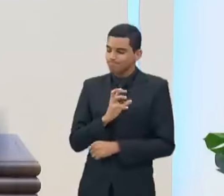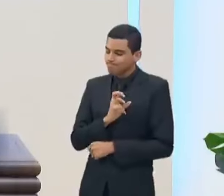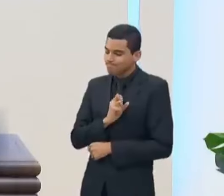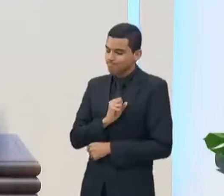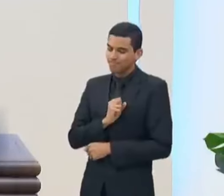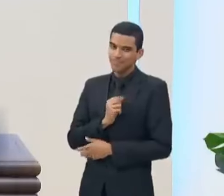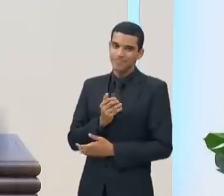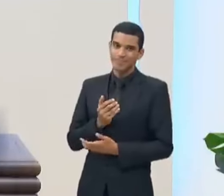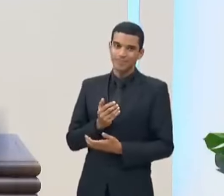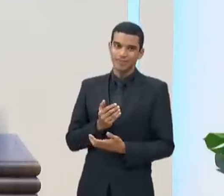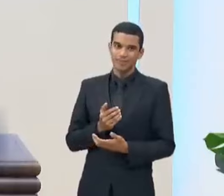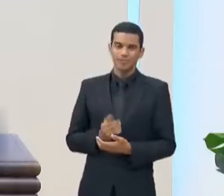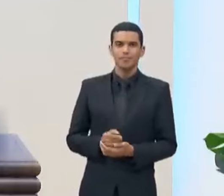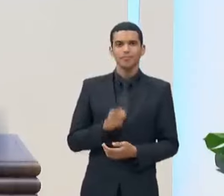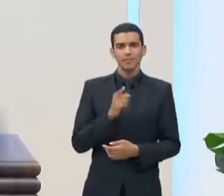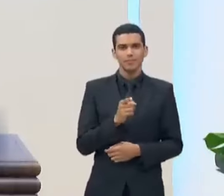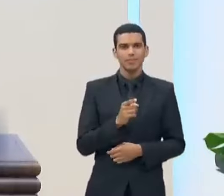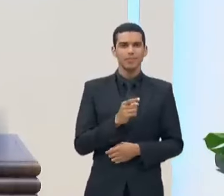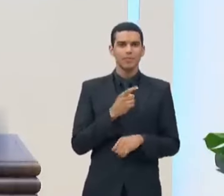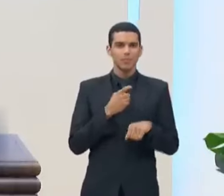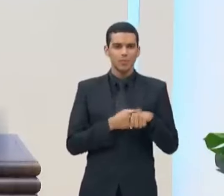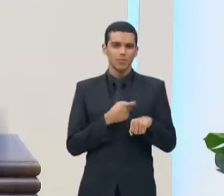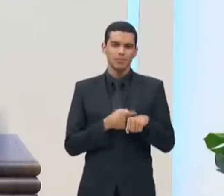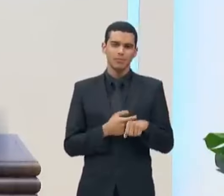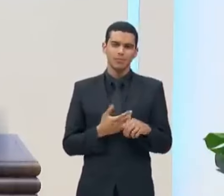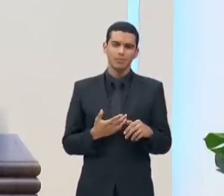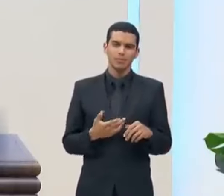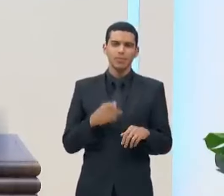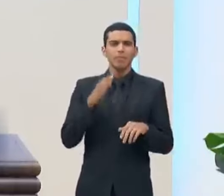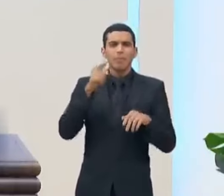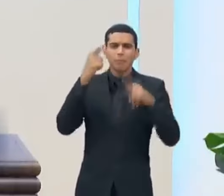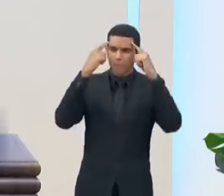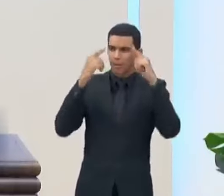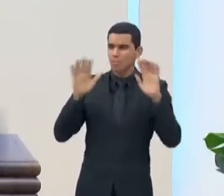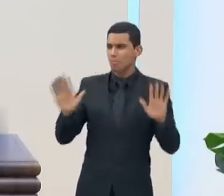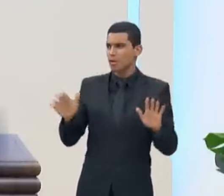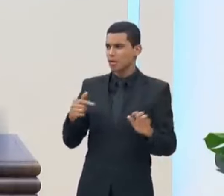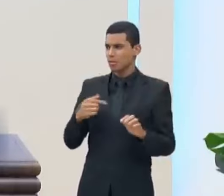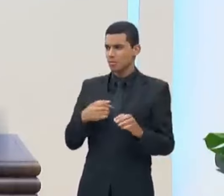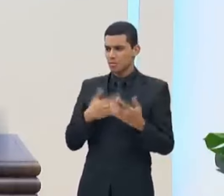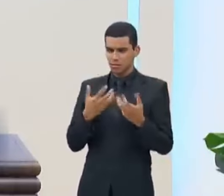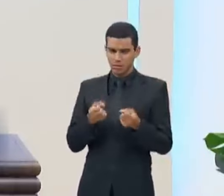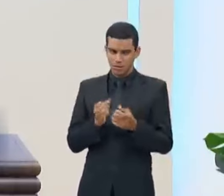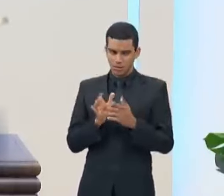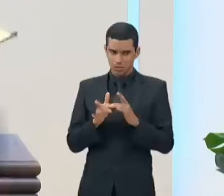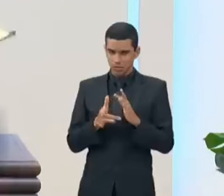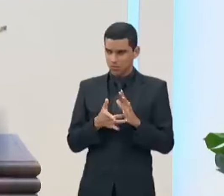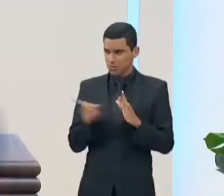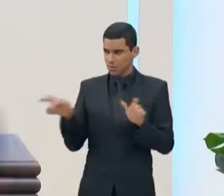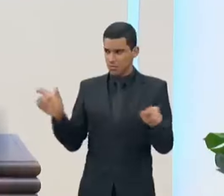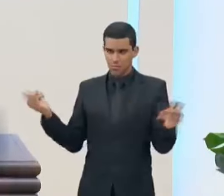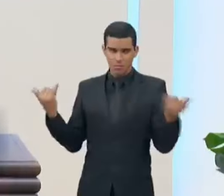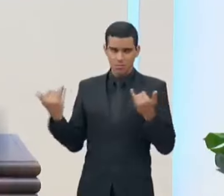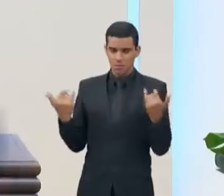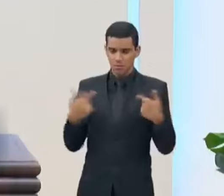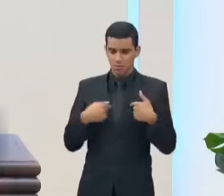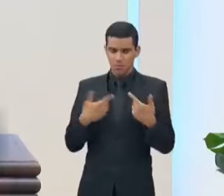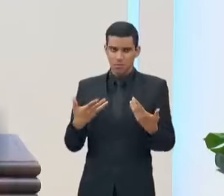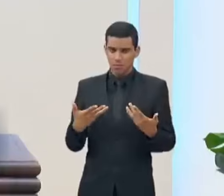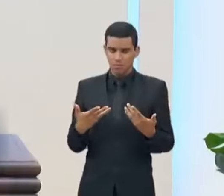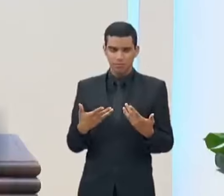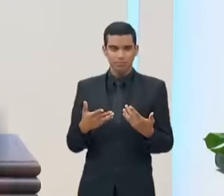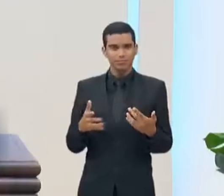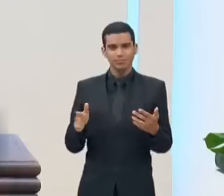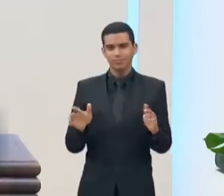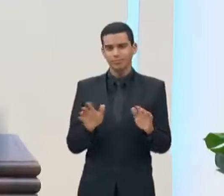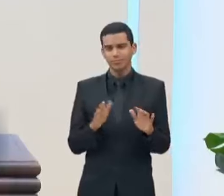Não fique pensando o que é que vão falar de mim. Eu entro e saio. Entro e